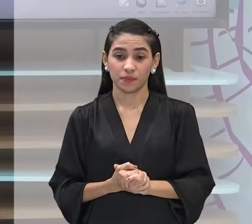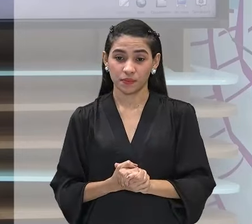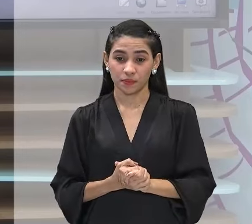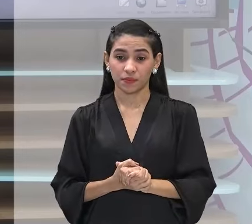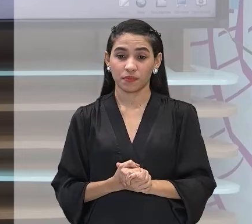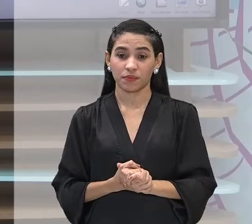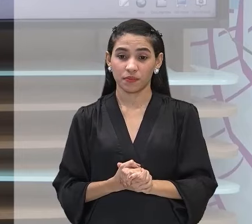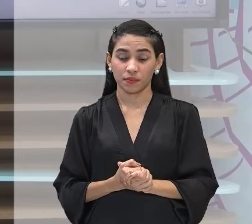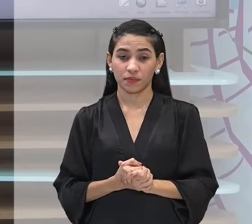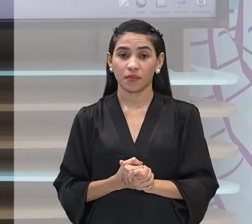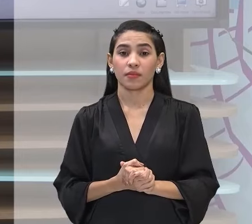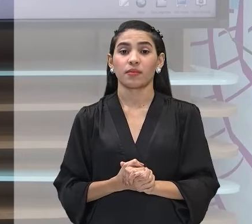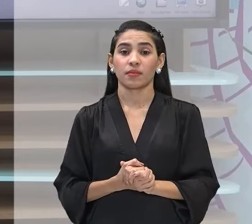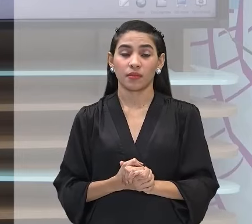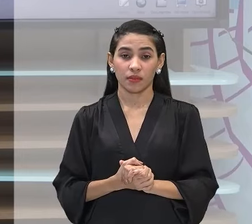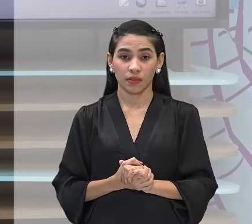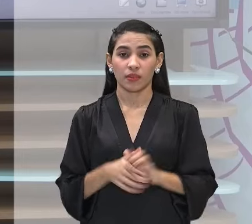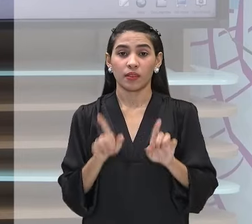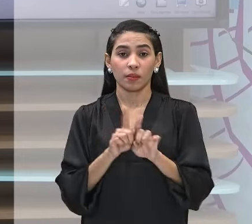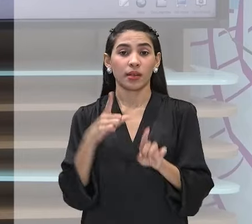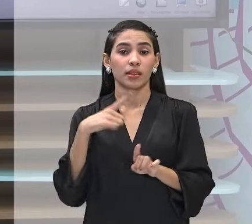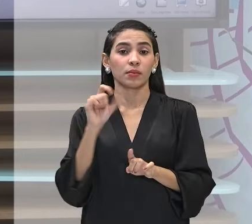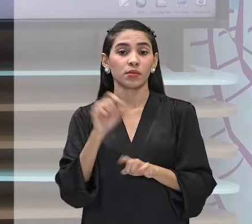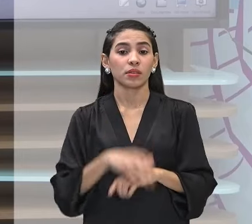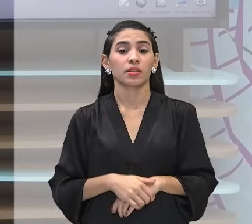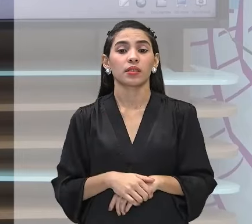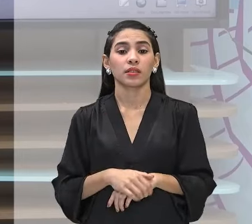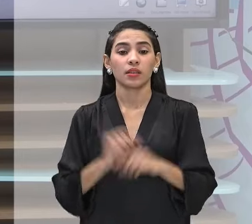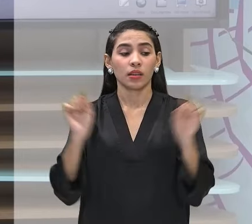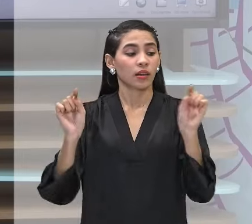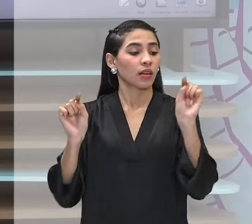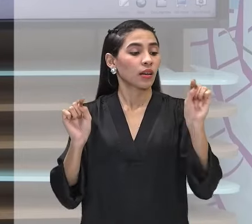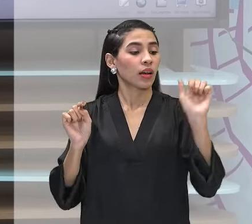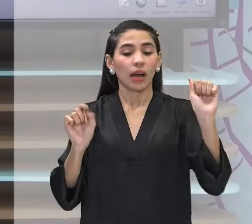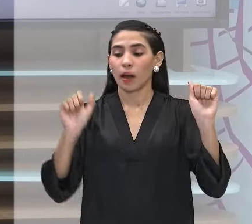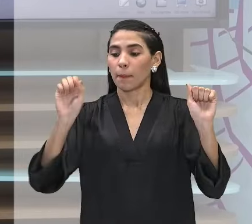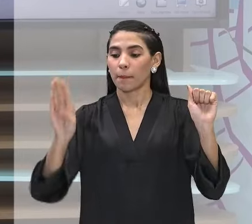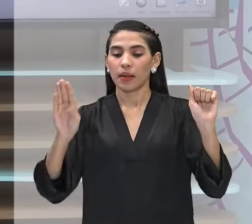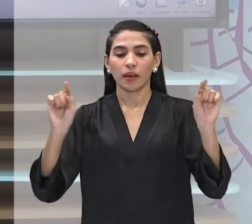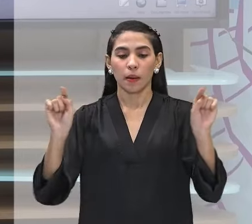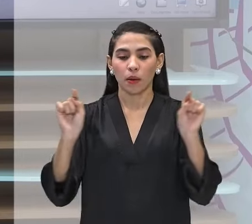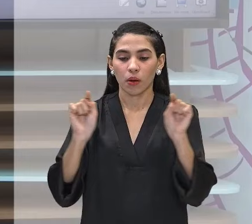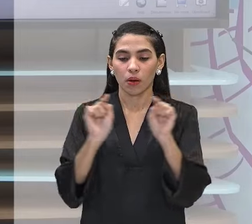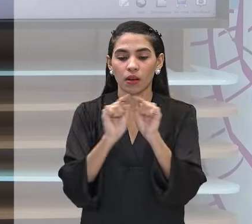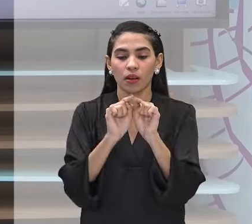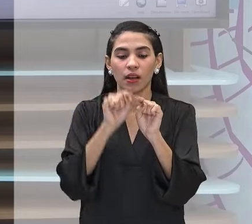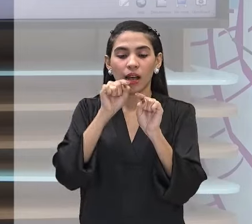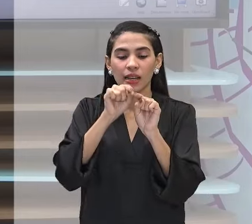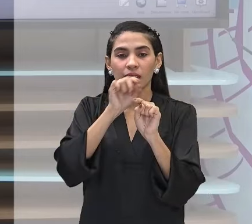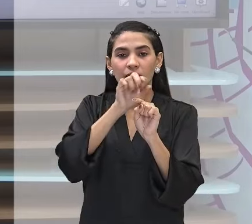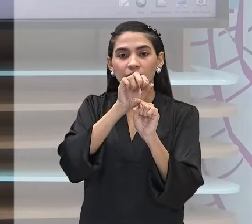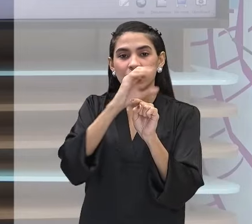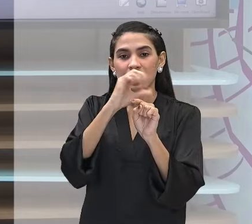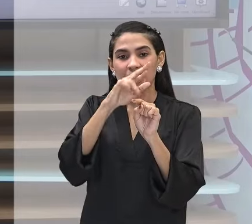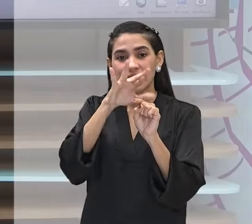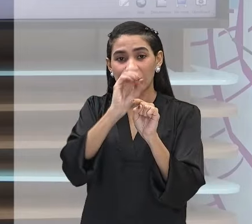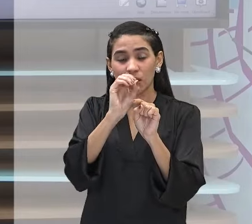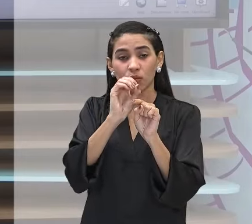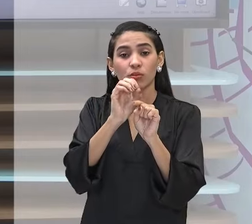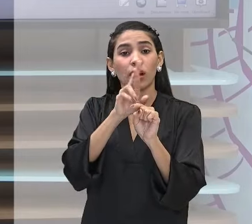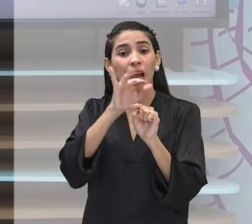também só um pedacinho que é do centro a qualquer ponto isso é o r o raio e nós temos um outro